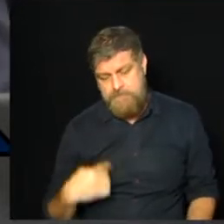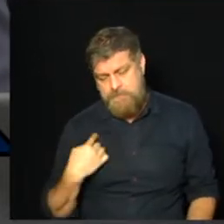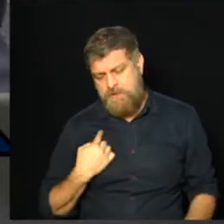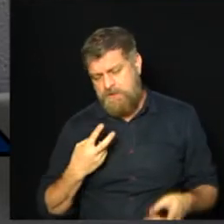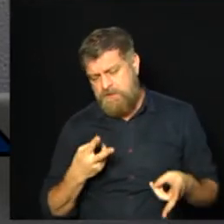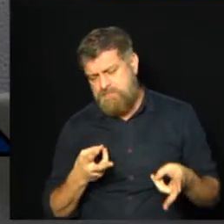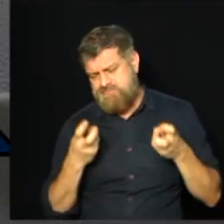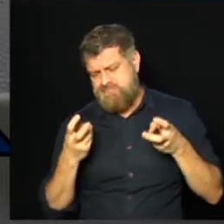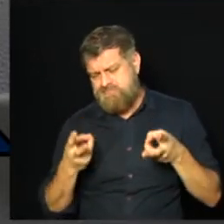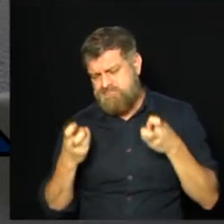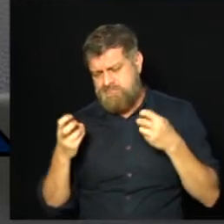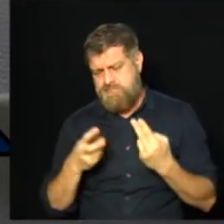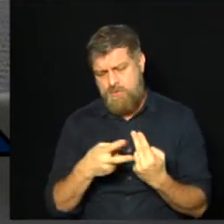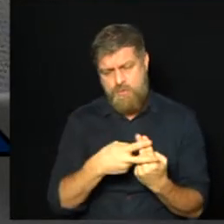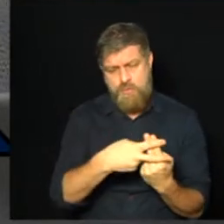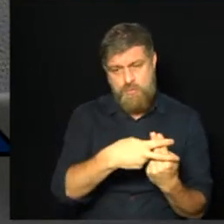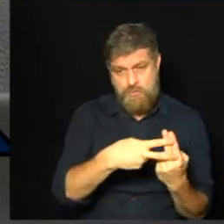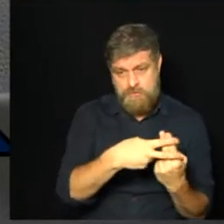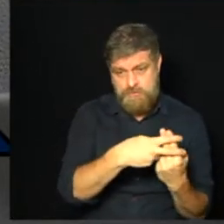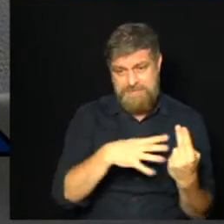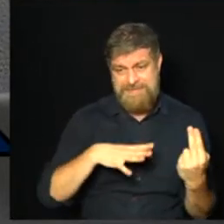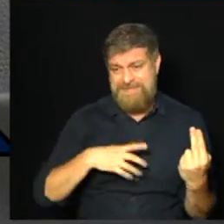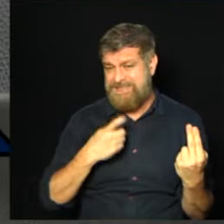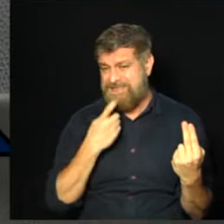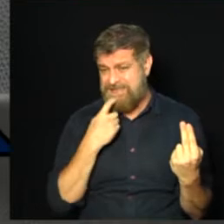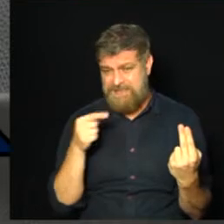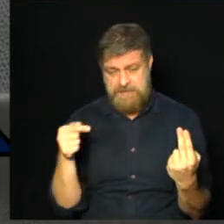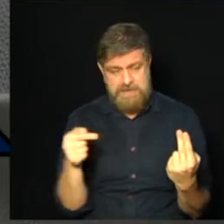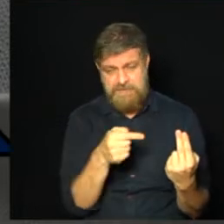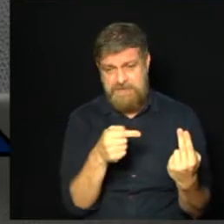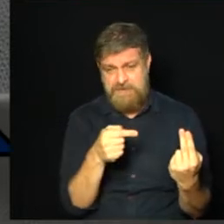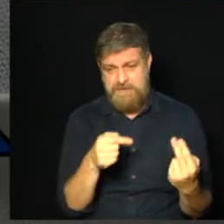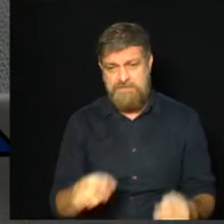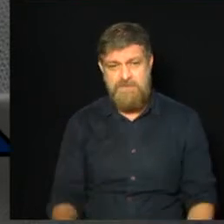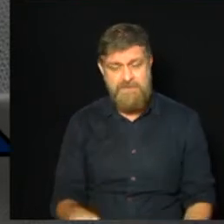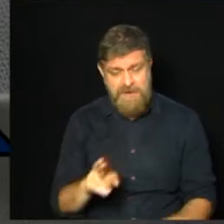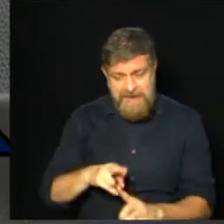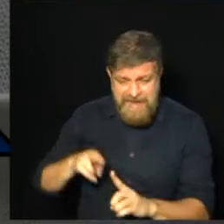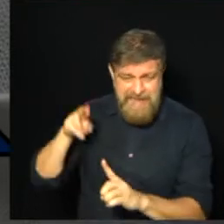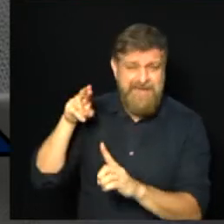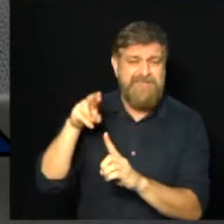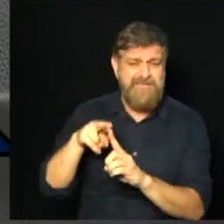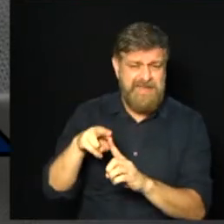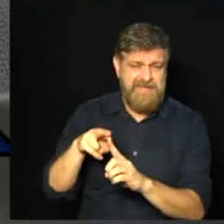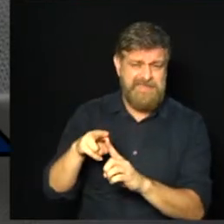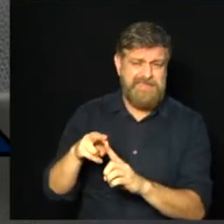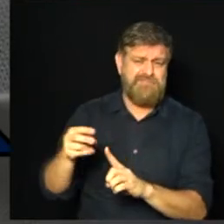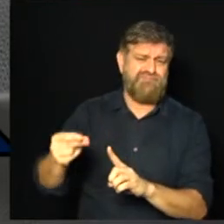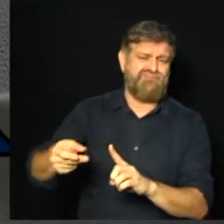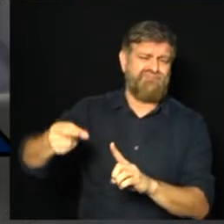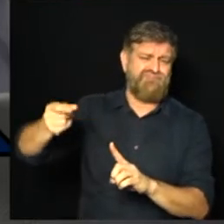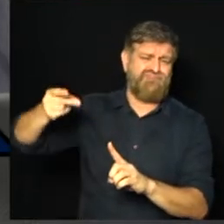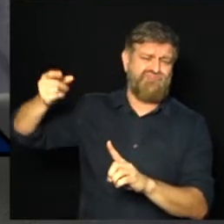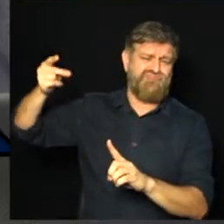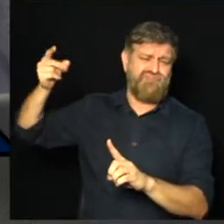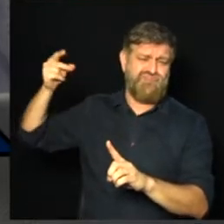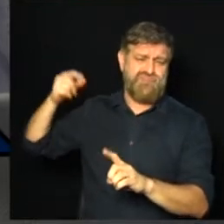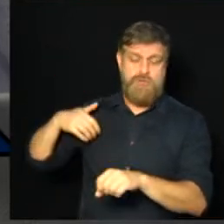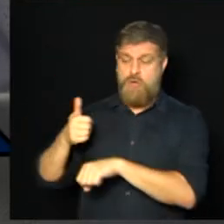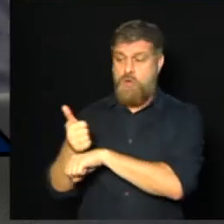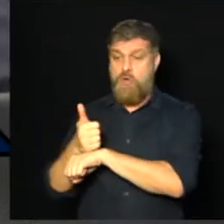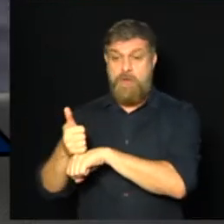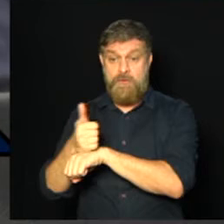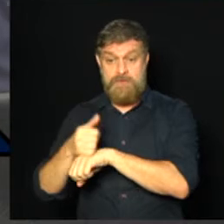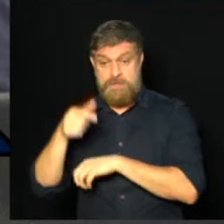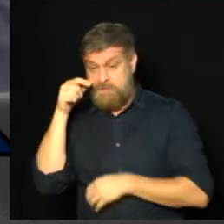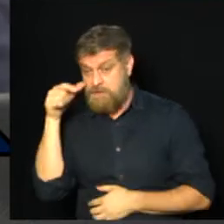que o Sistema Único de Saúde do município de Campinas foi referência em muito tempo. Atraía profissionais